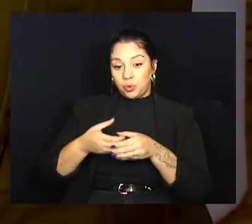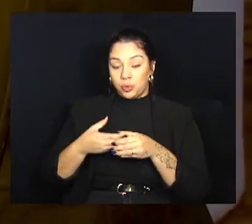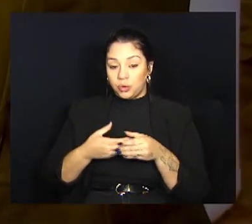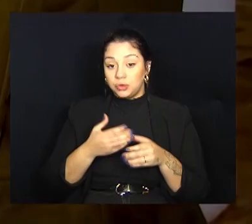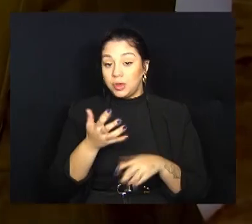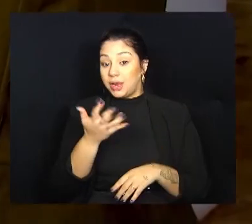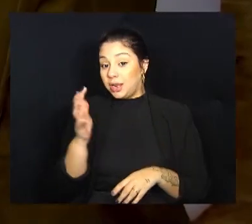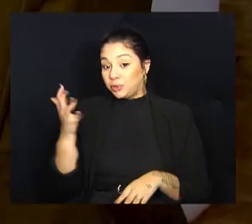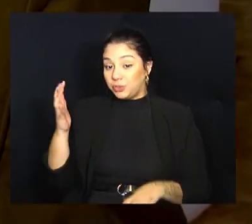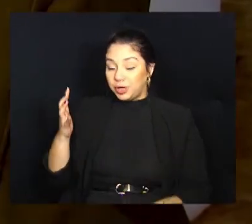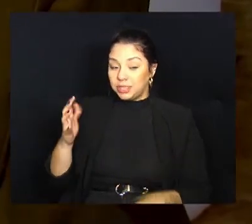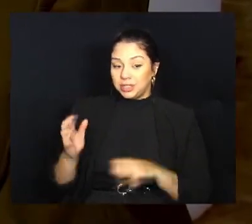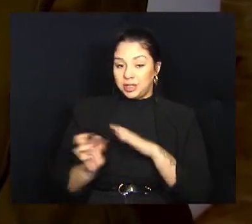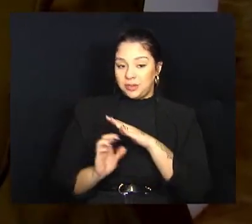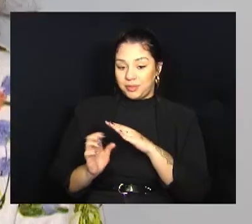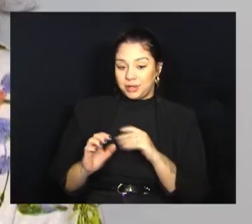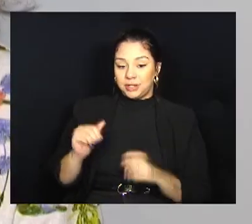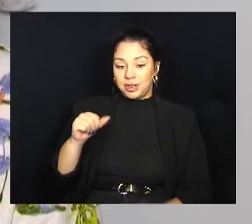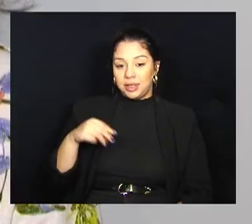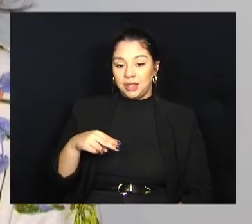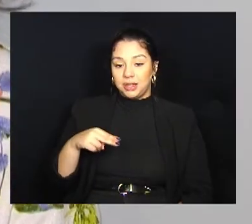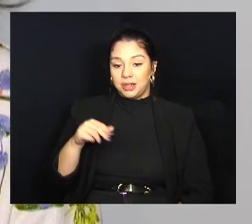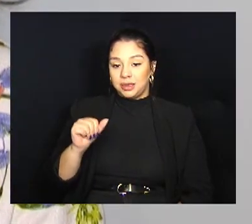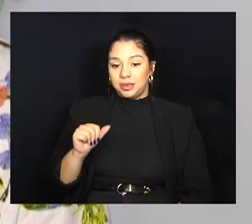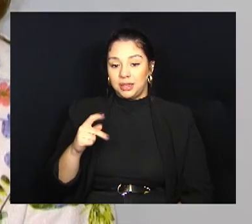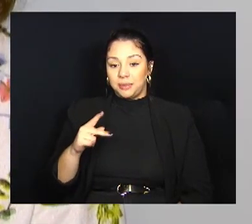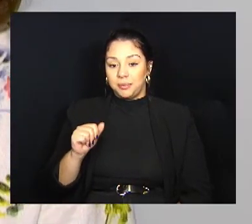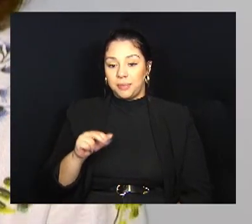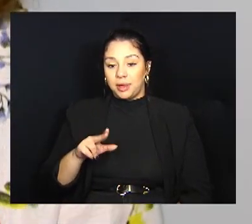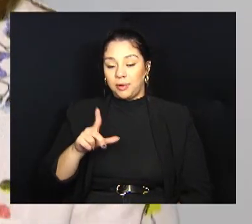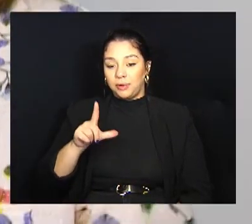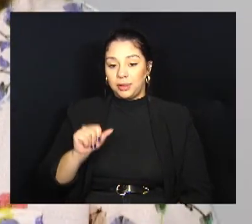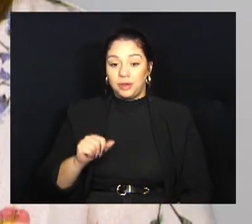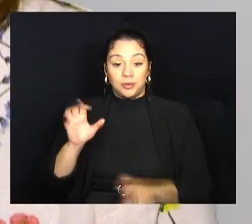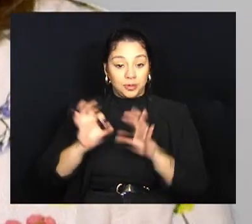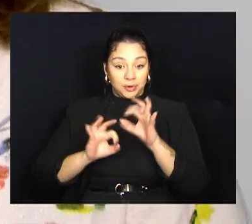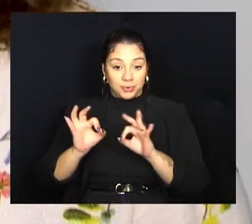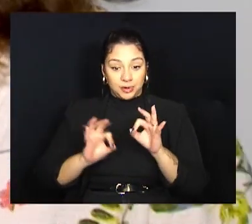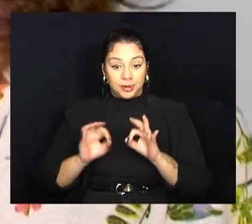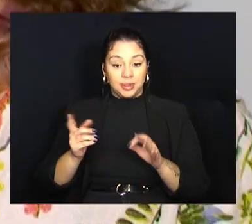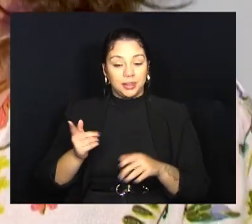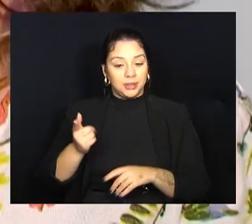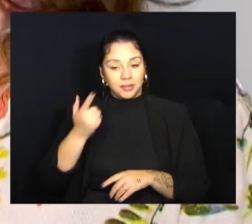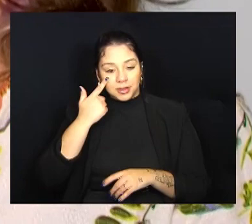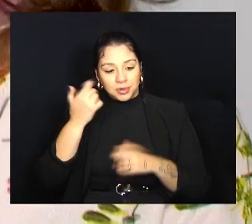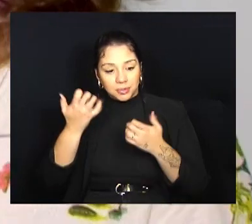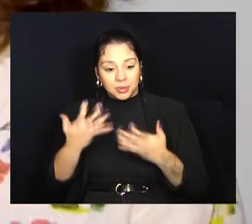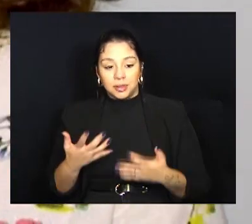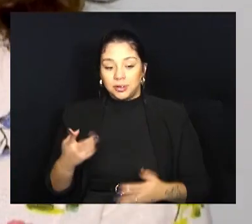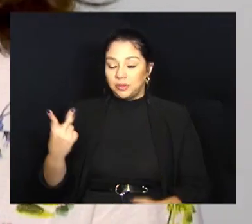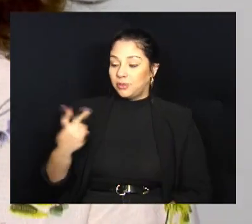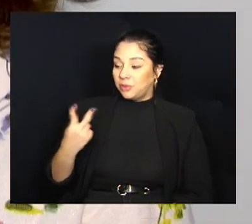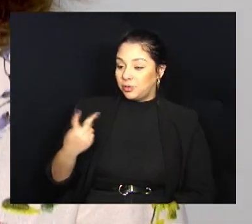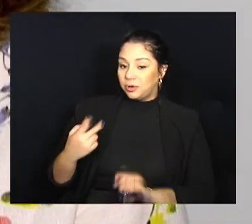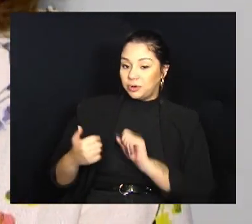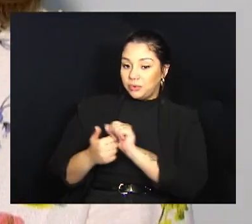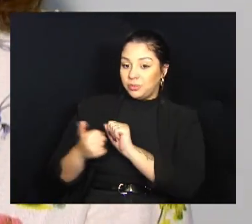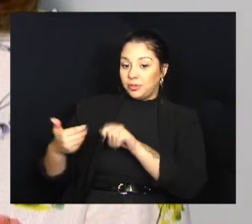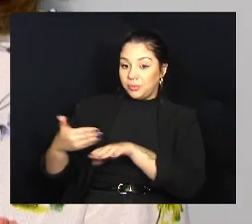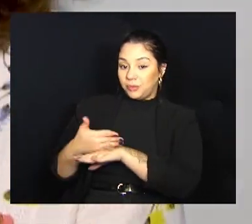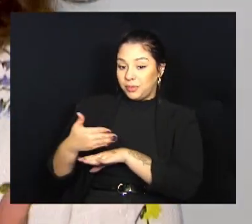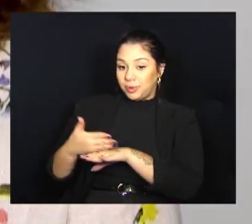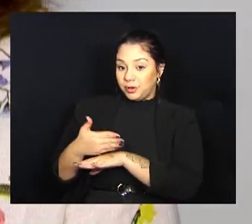Ana Paula é uma das organizadoras e falou sobre a iniciativa. Eu, junto com a minha colega Renata Lins, fazemos parte